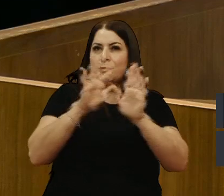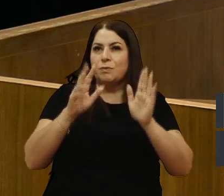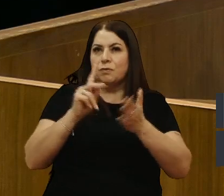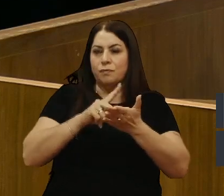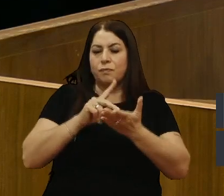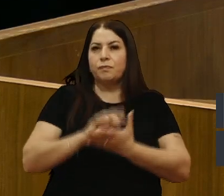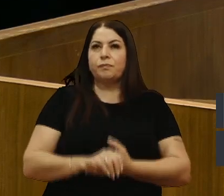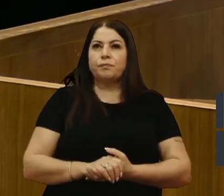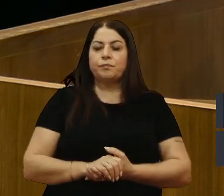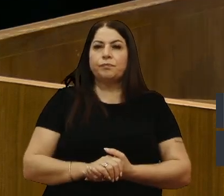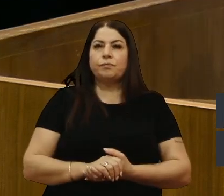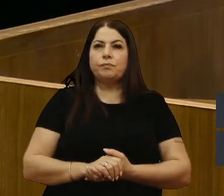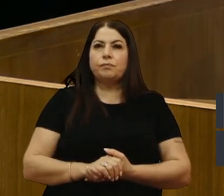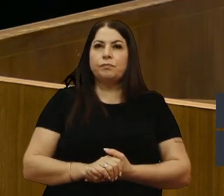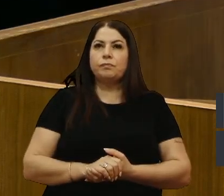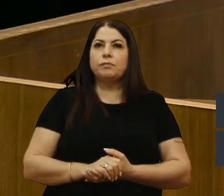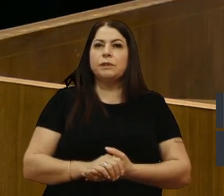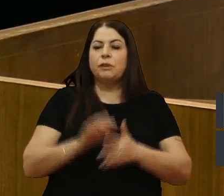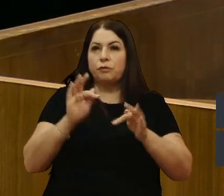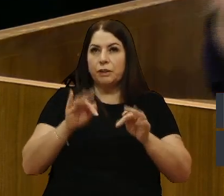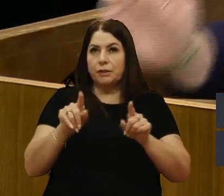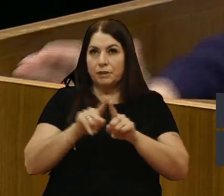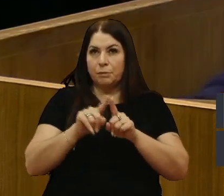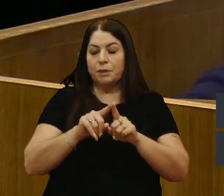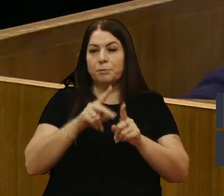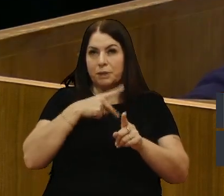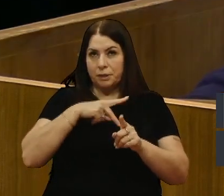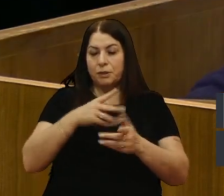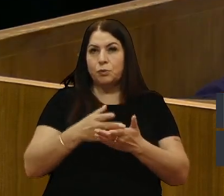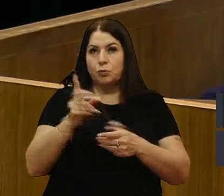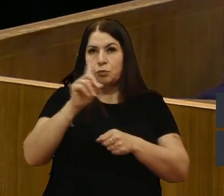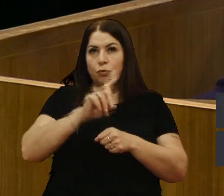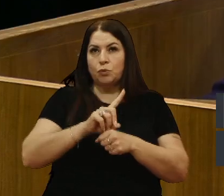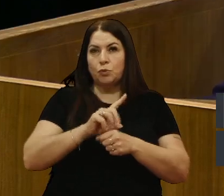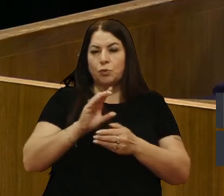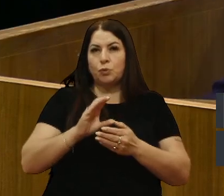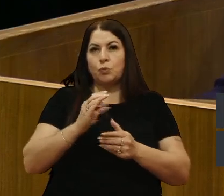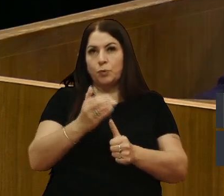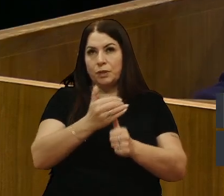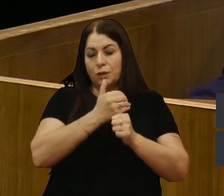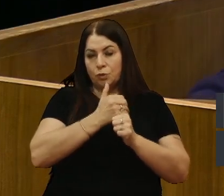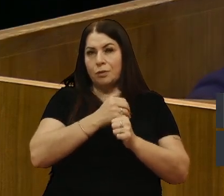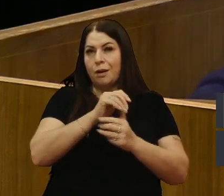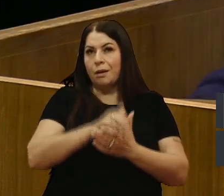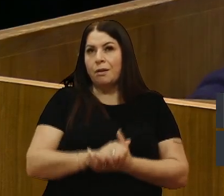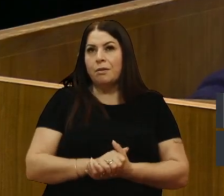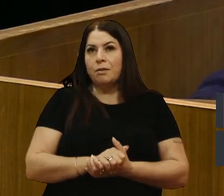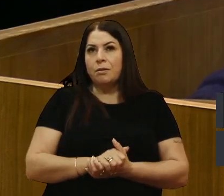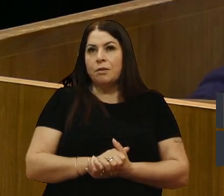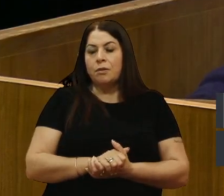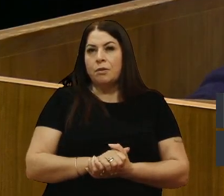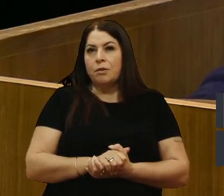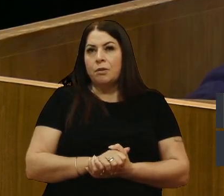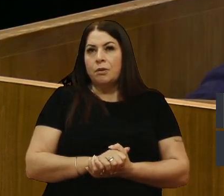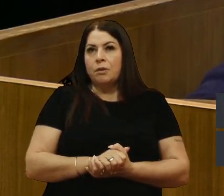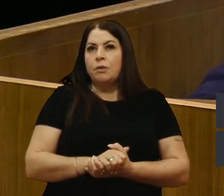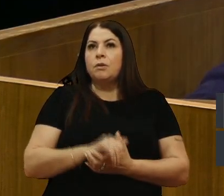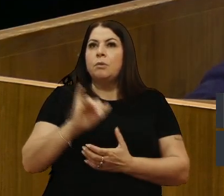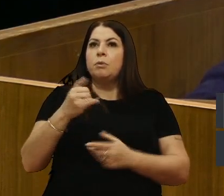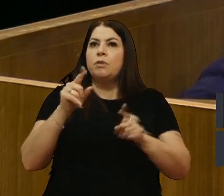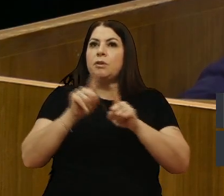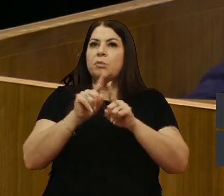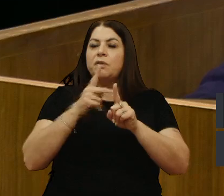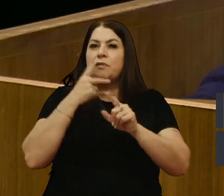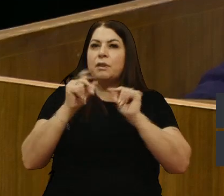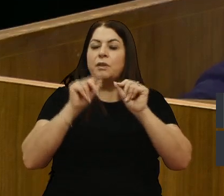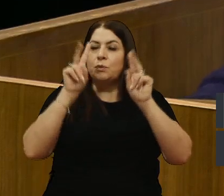fato. Mas eu queria finalizar, senhor presidente, falando que hoje é o dia do Conselho Tutelar, né? E queria aproveitar para